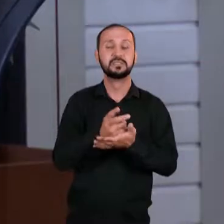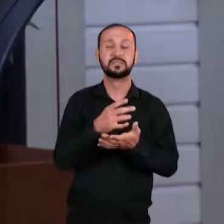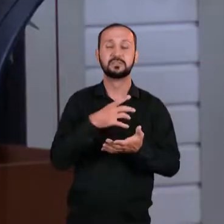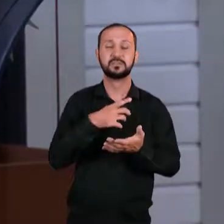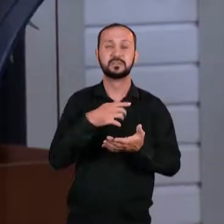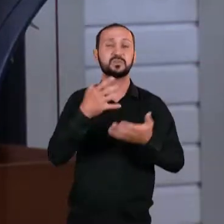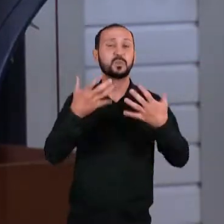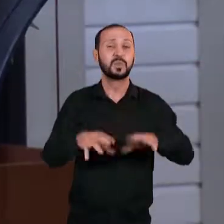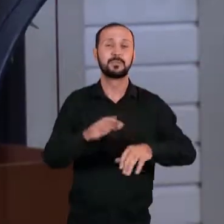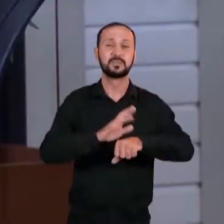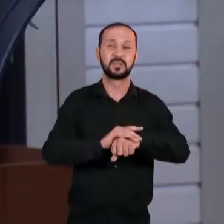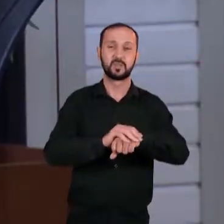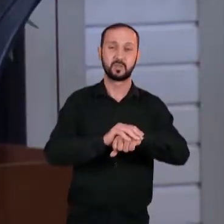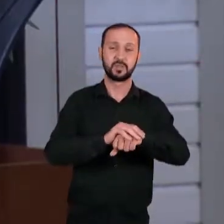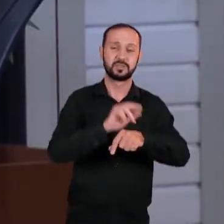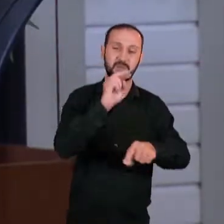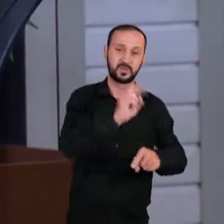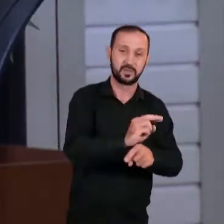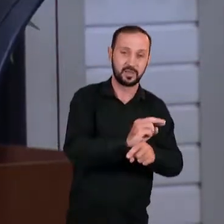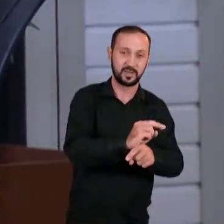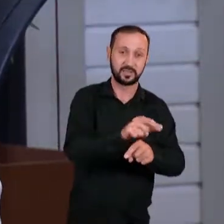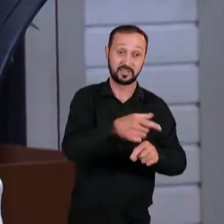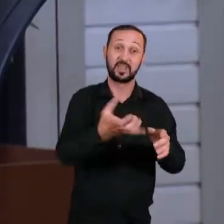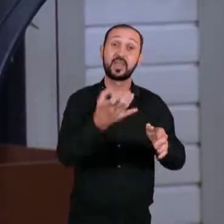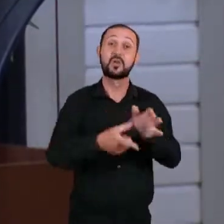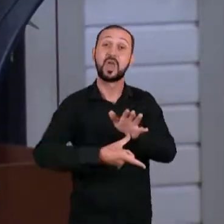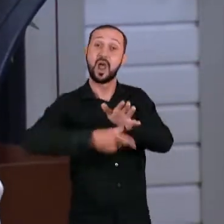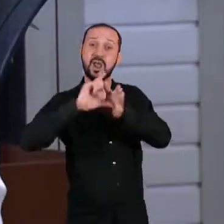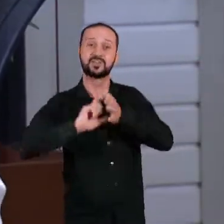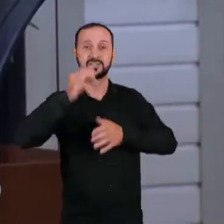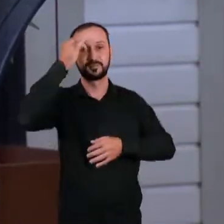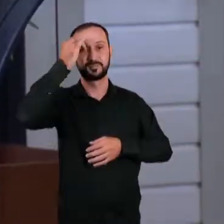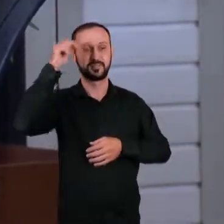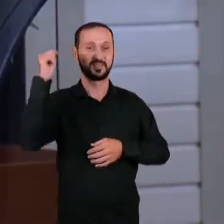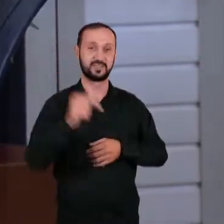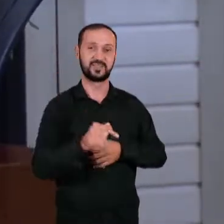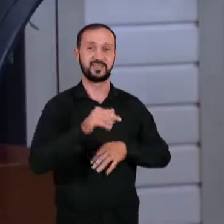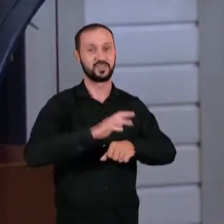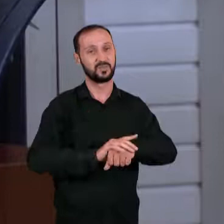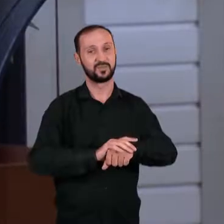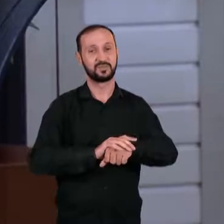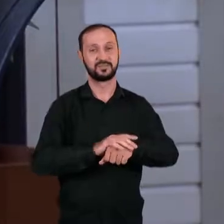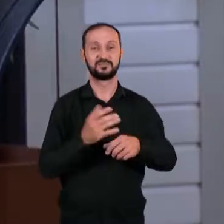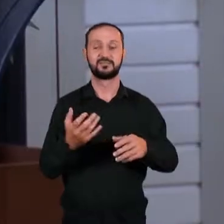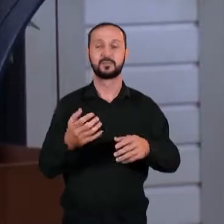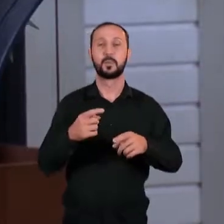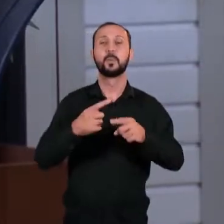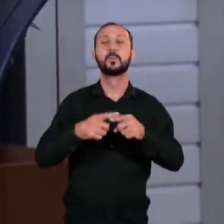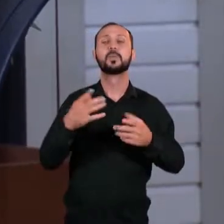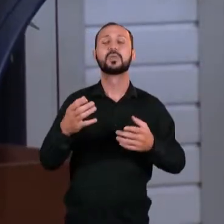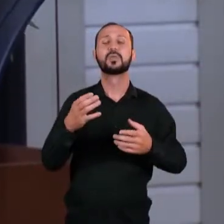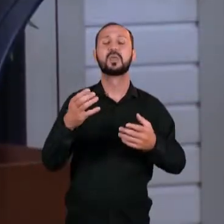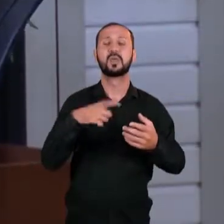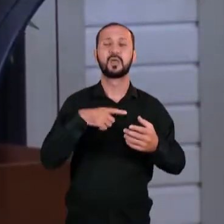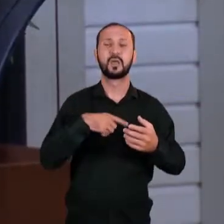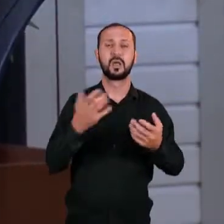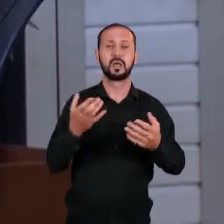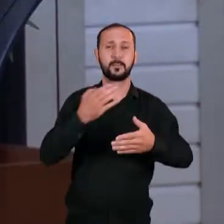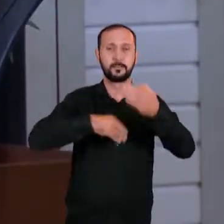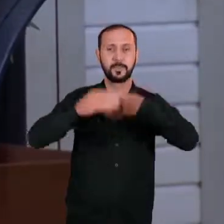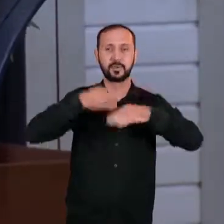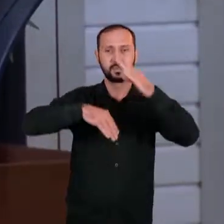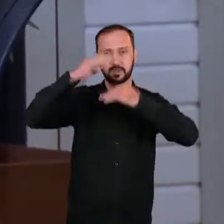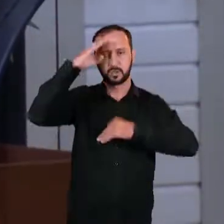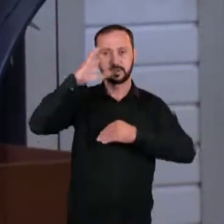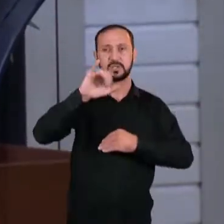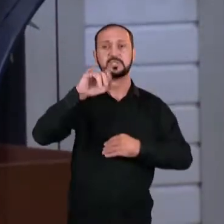trate as doenças e cada vez mais a gente consiga preveni-las. Então, assim, por que burnout está na CID-11, está na CID-10, se não é uma